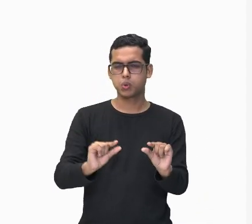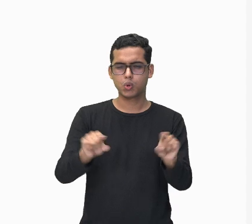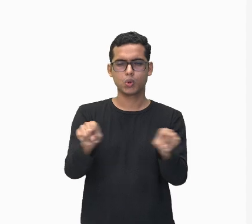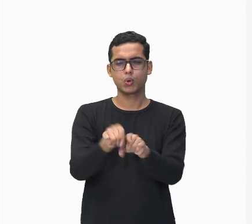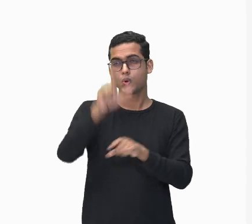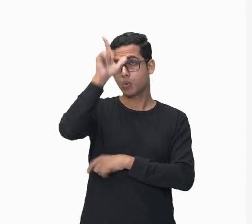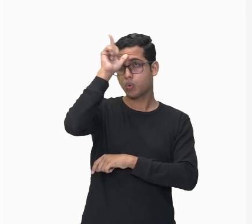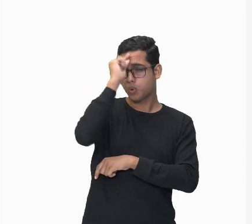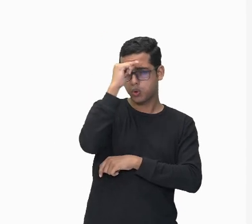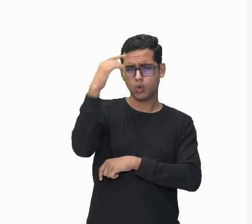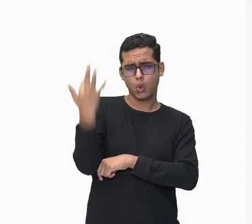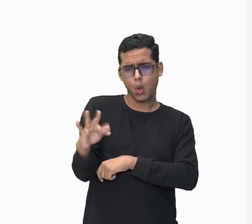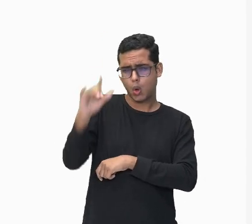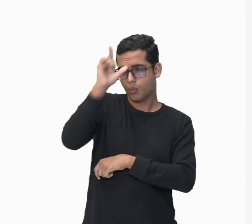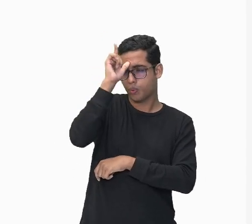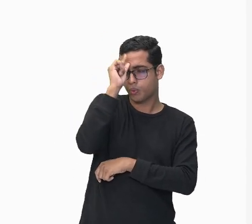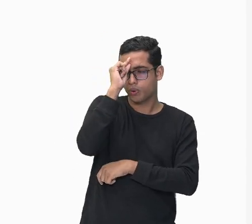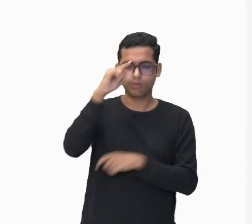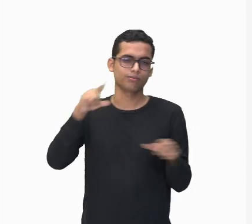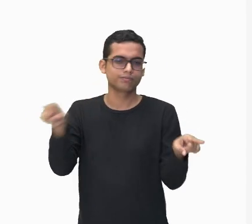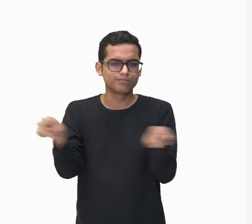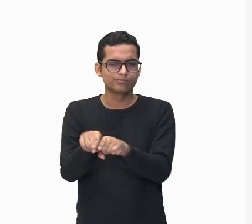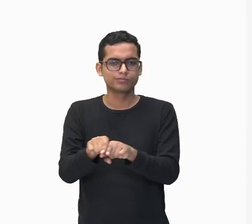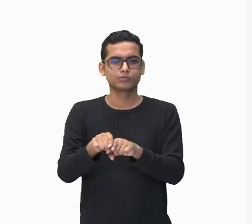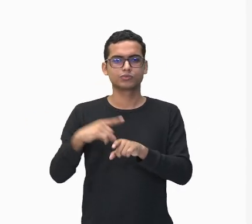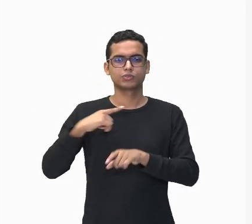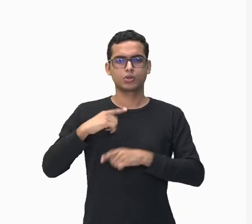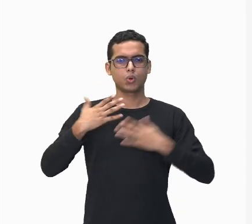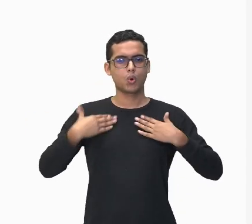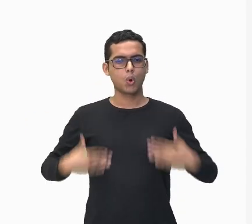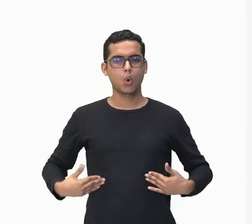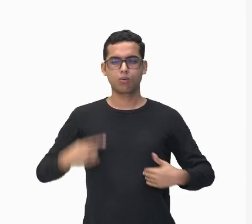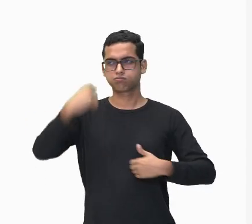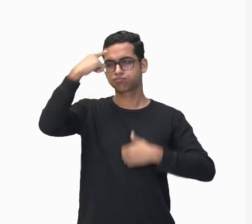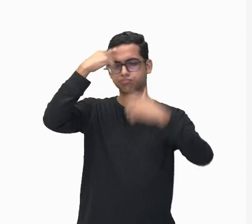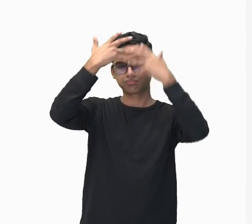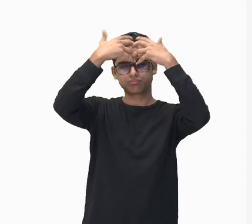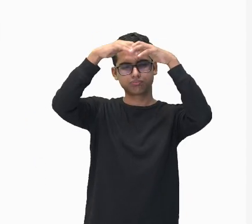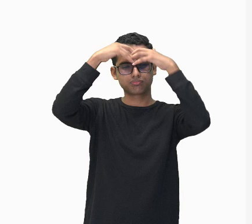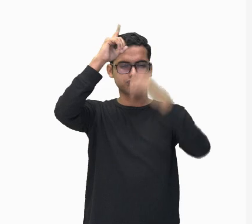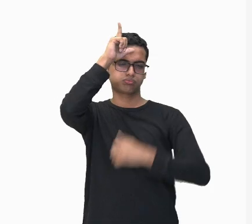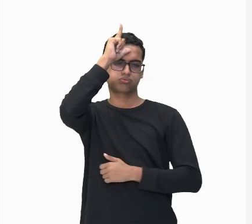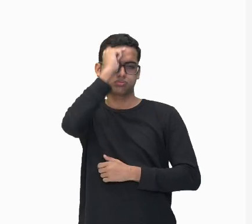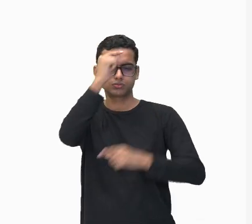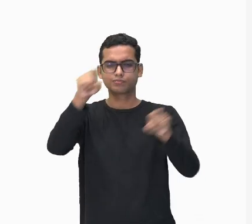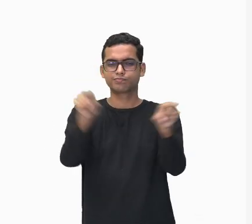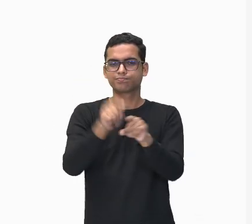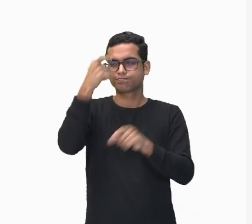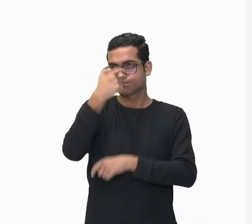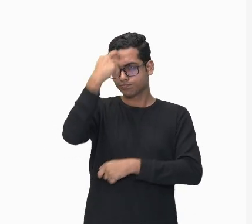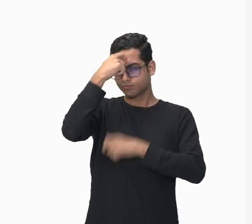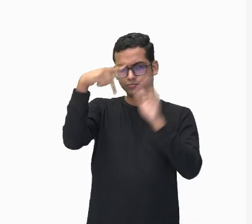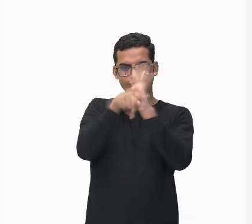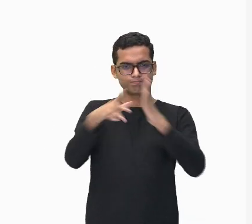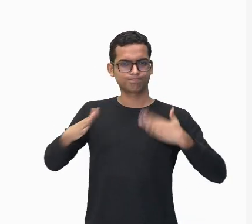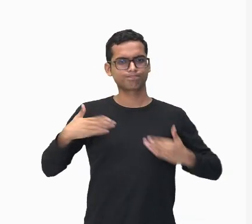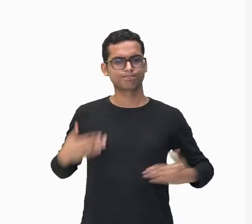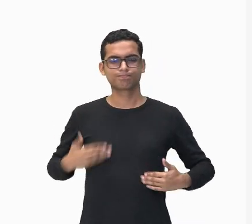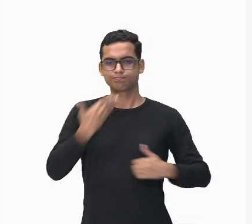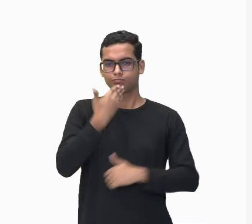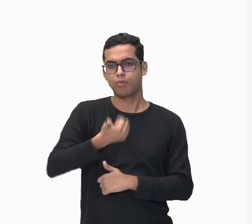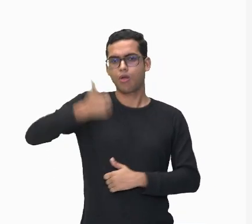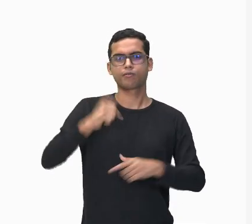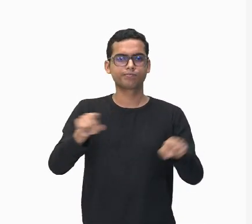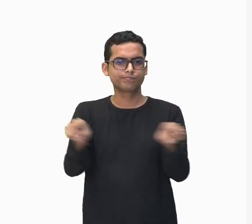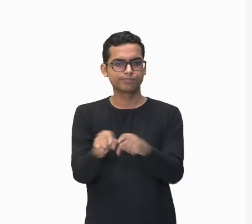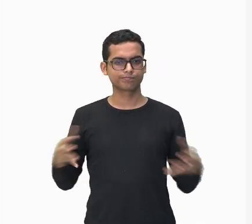as dores, relaxamento ali do corpo e da mente, aumenta a consciência corporal, melhorando também a habilidade